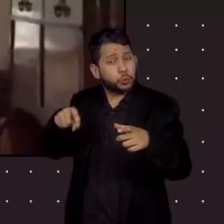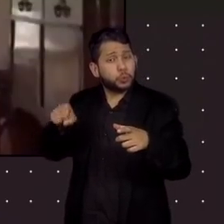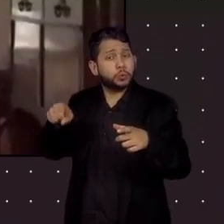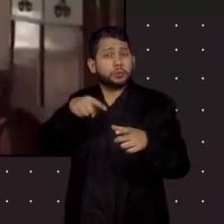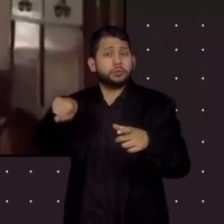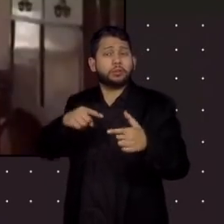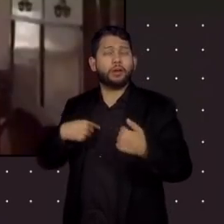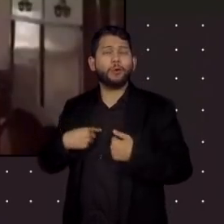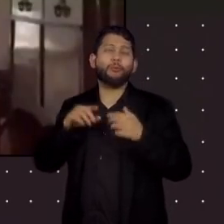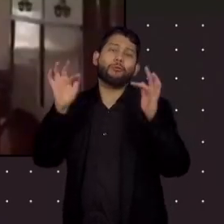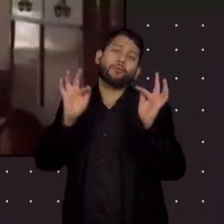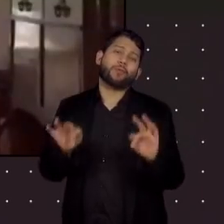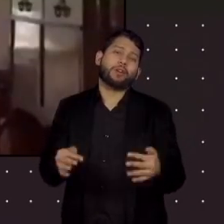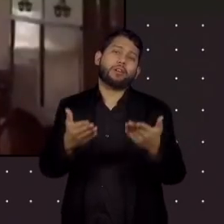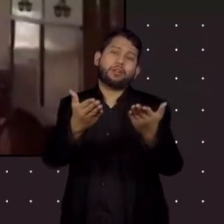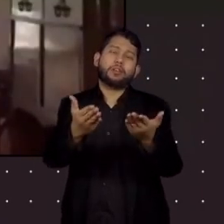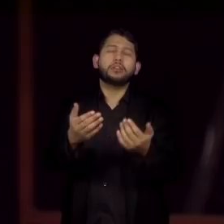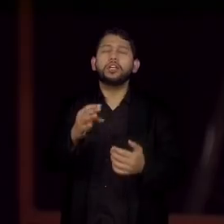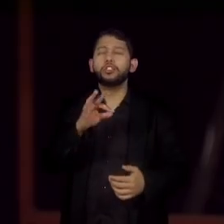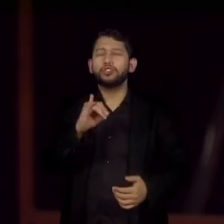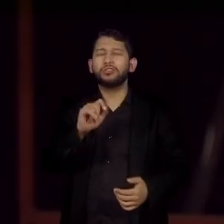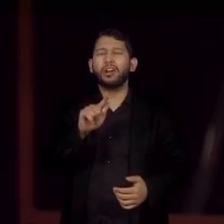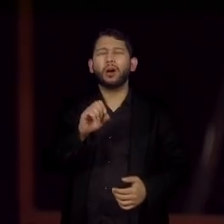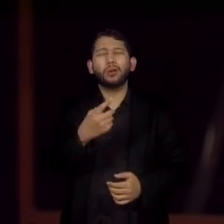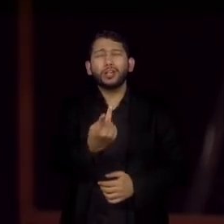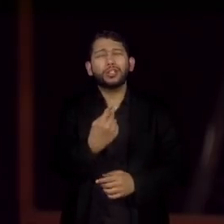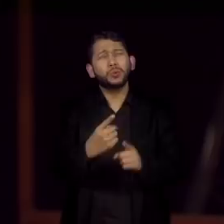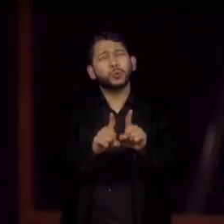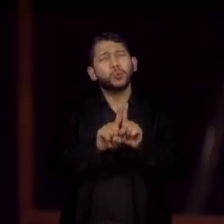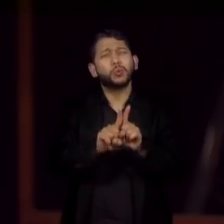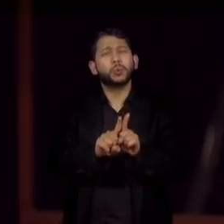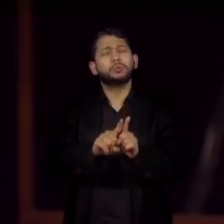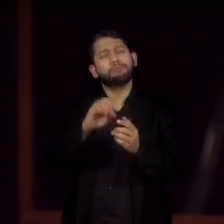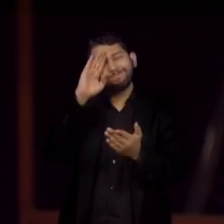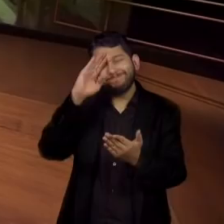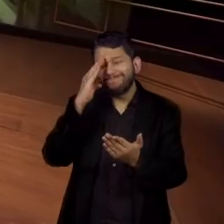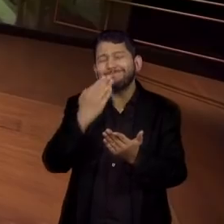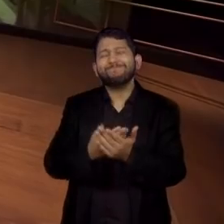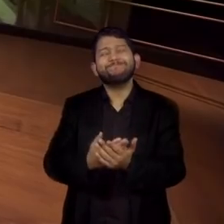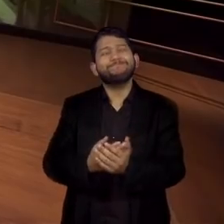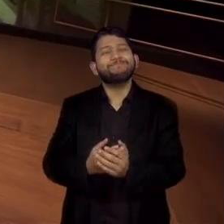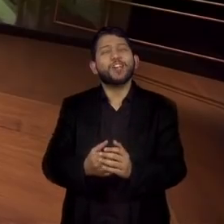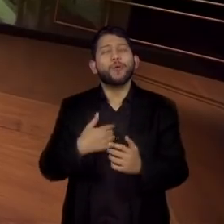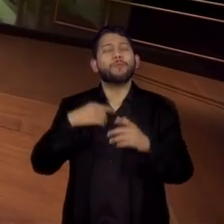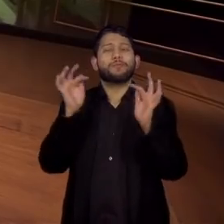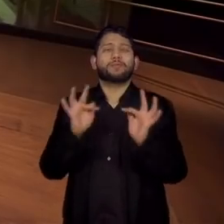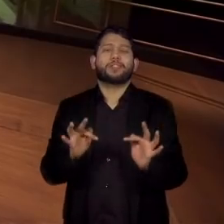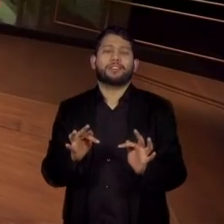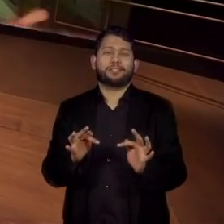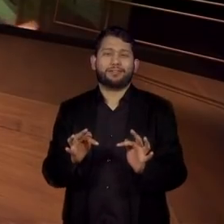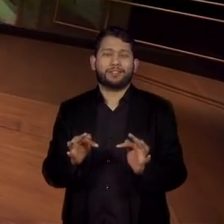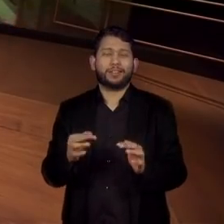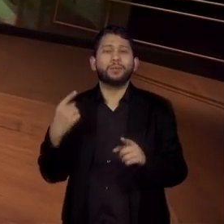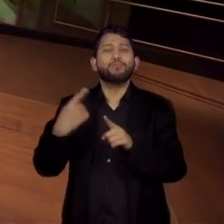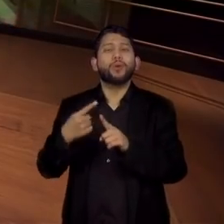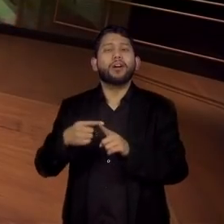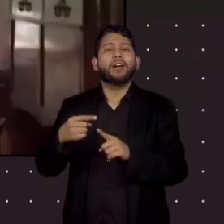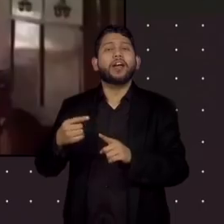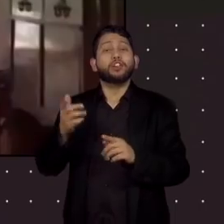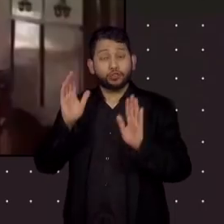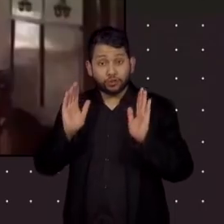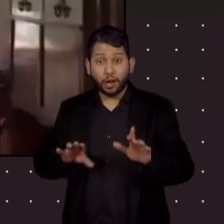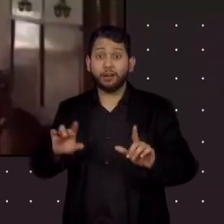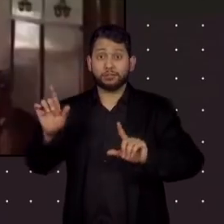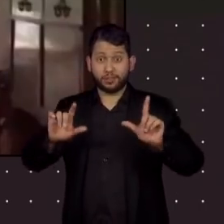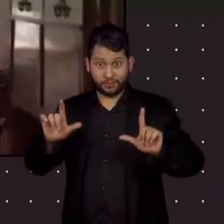ter você, Tiago, como parceiro. Fico muito feliz de ter você aqui, no programa junto comigo e